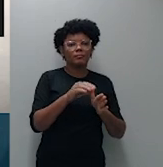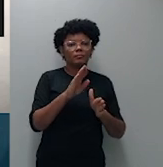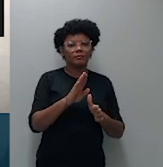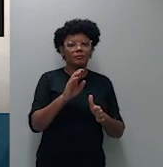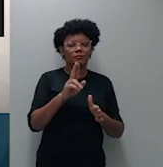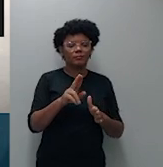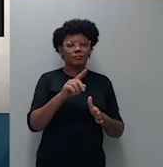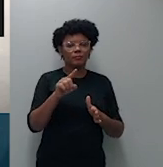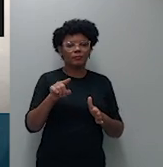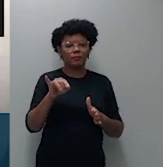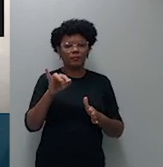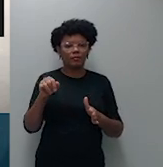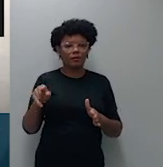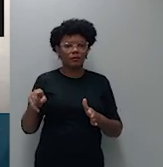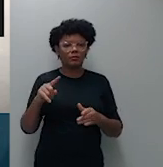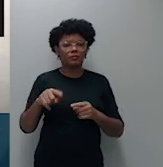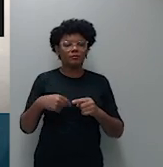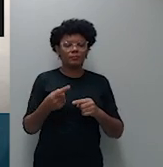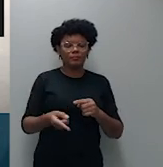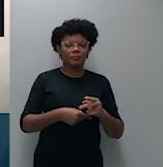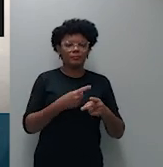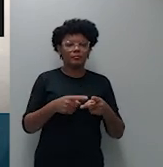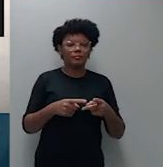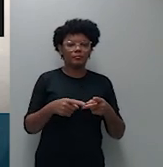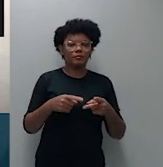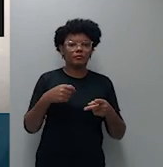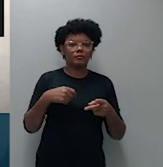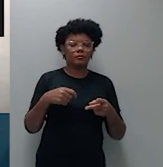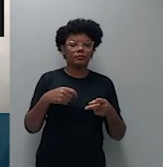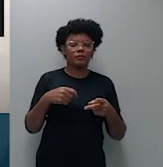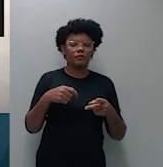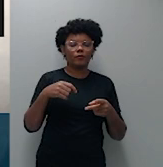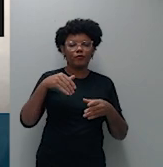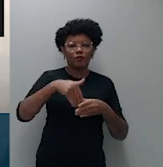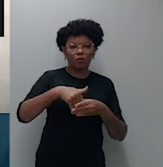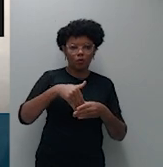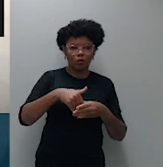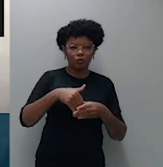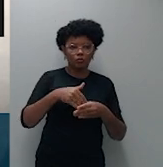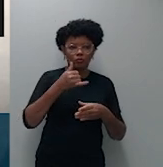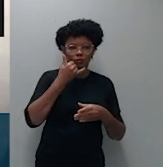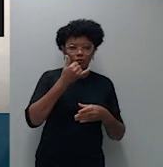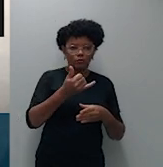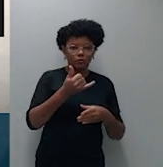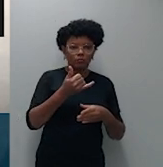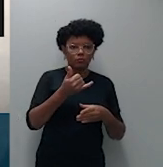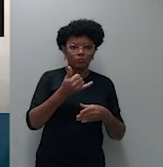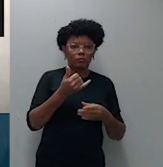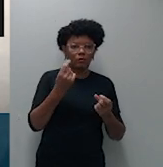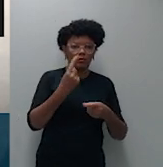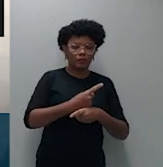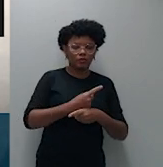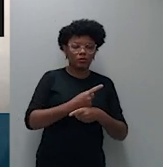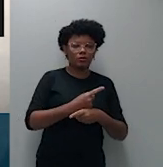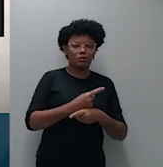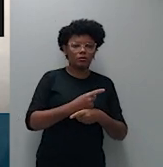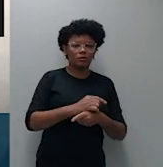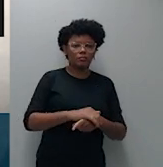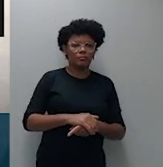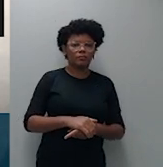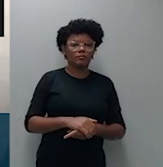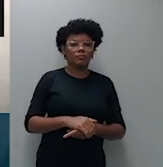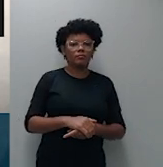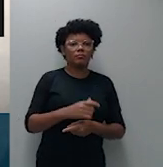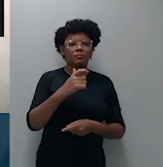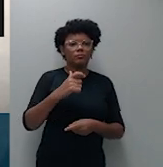na moto roubando todas as velhas mas eu penso que